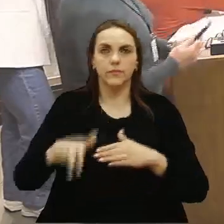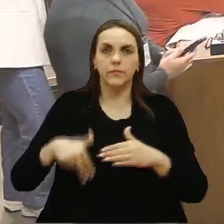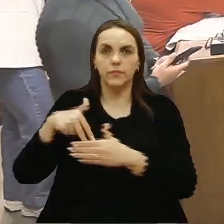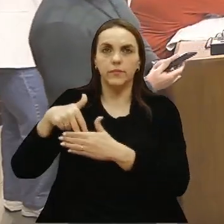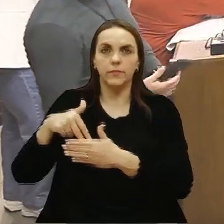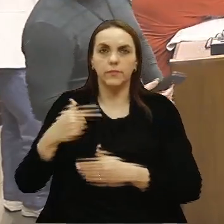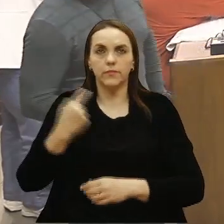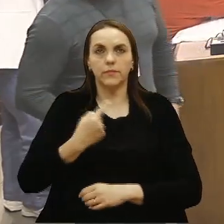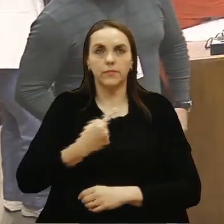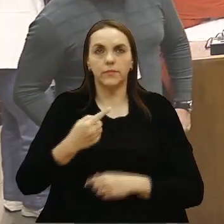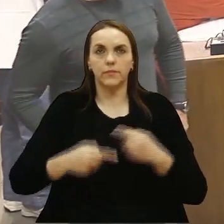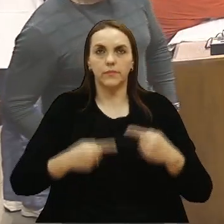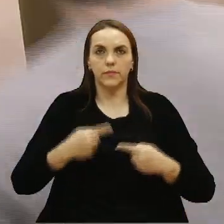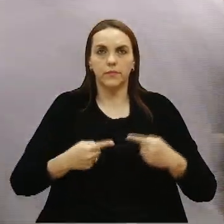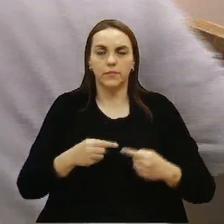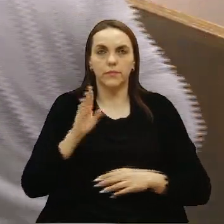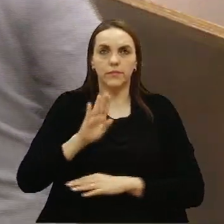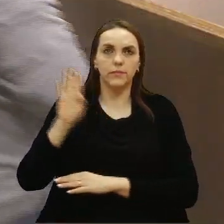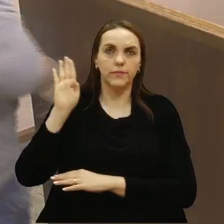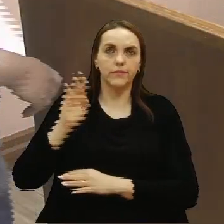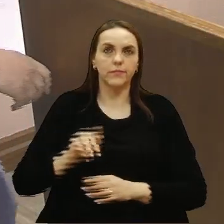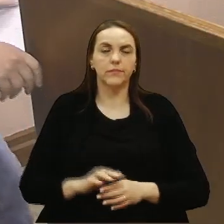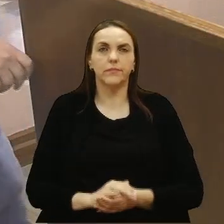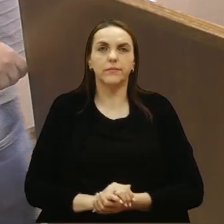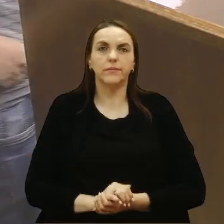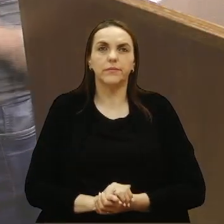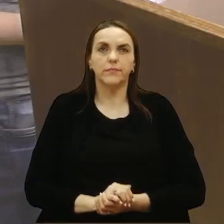em primeira discussão. Peço a palavra, presidente.